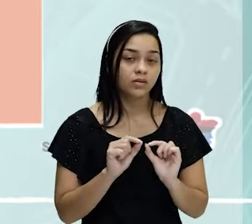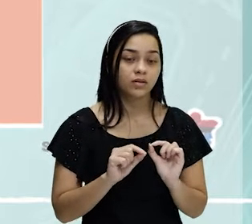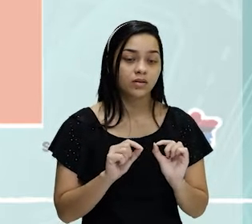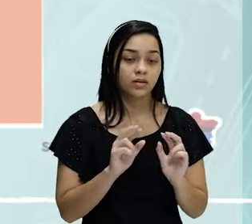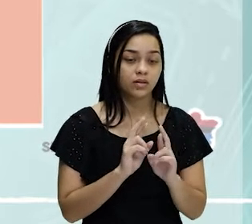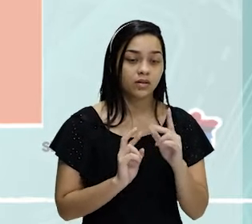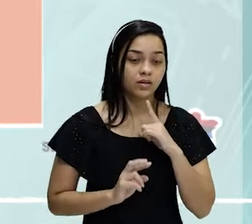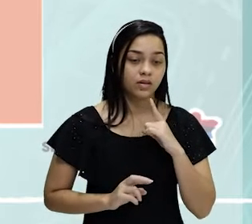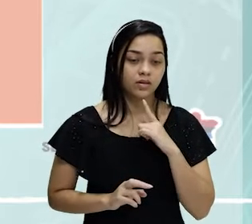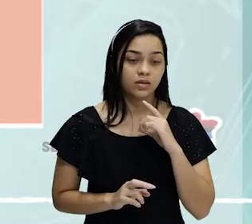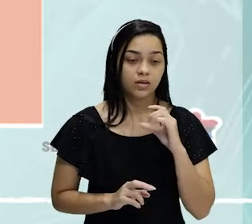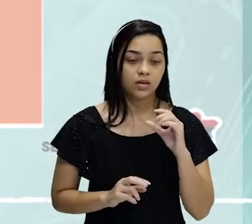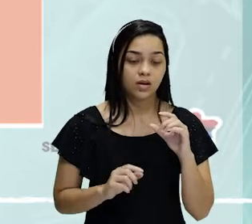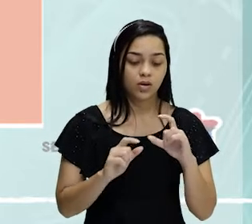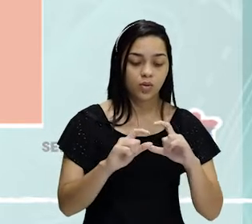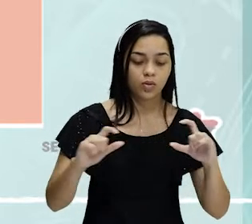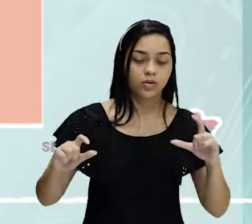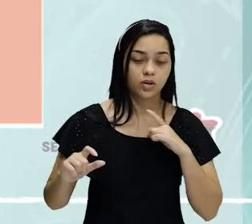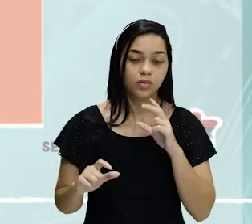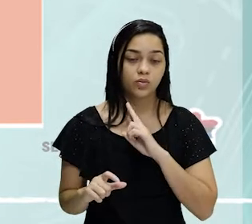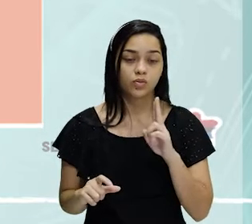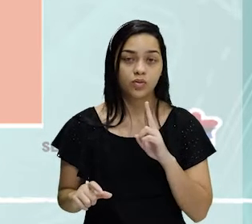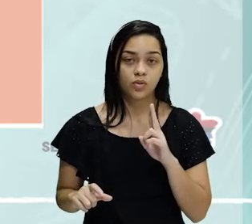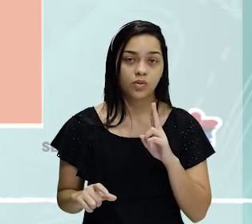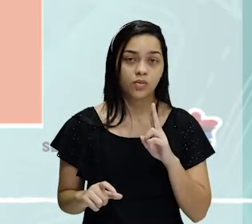subordinada à oração principal chama-se